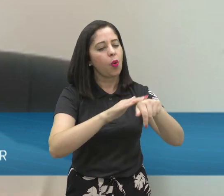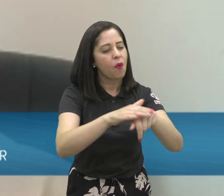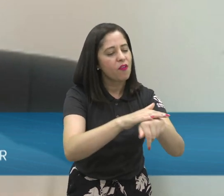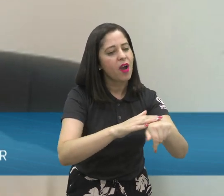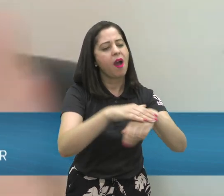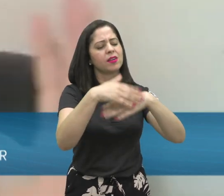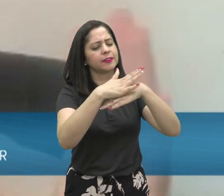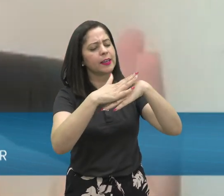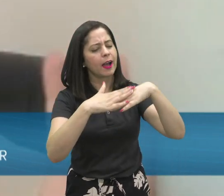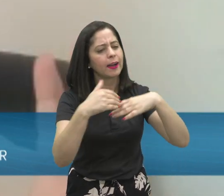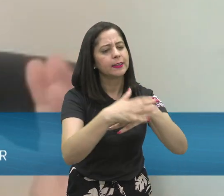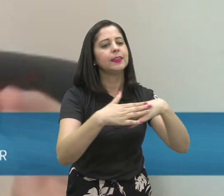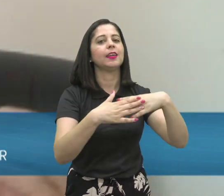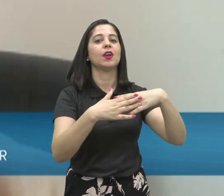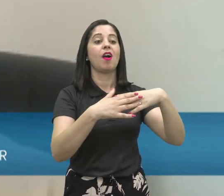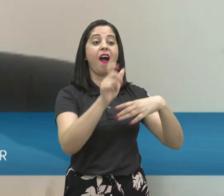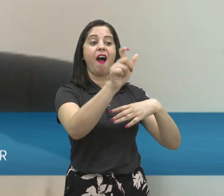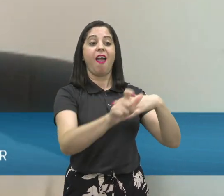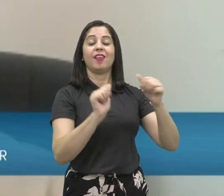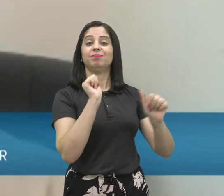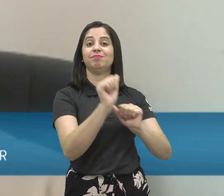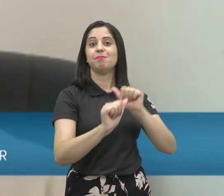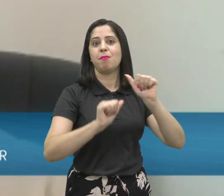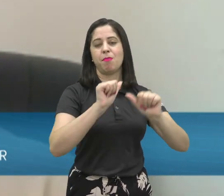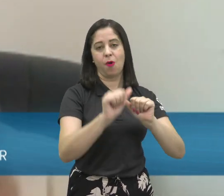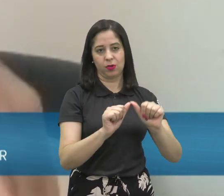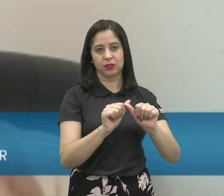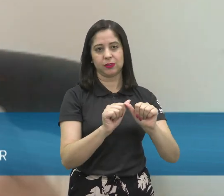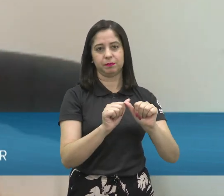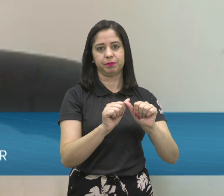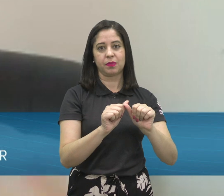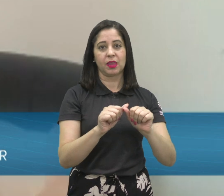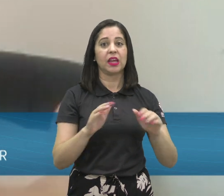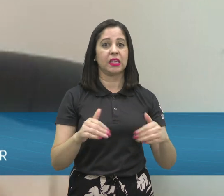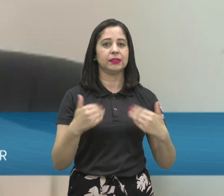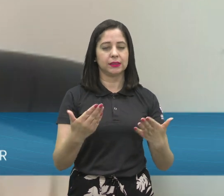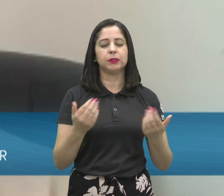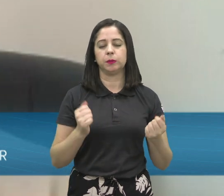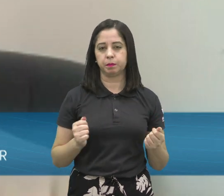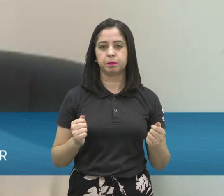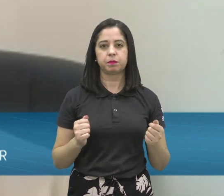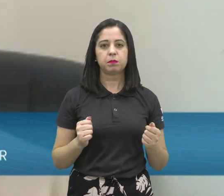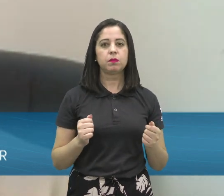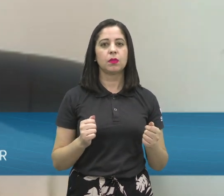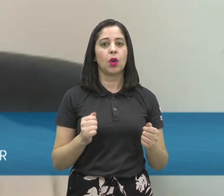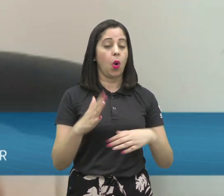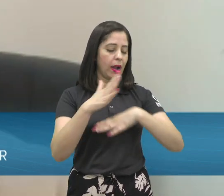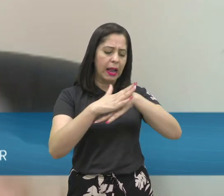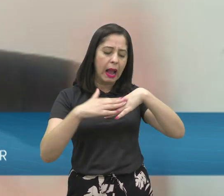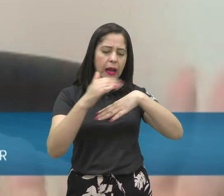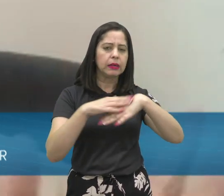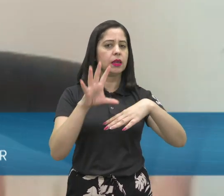saber como é que ela está, eu expando essa noção de ego. Então, quando alguém... por isso que eu realmente entendo o ato de amor, o ato de carinho, ele tem